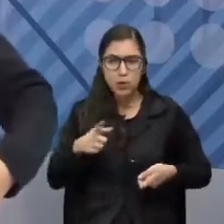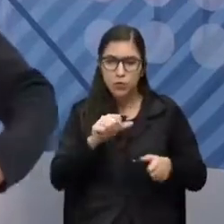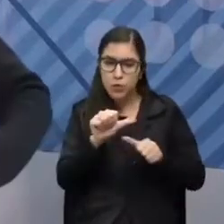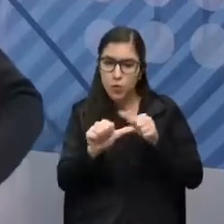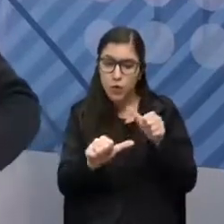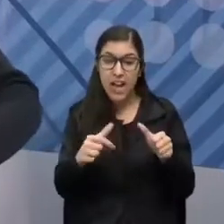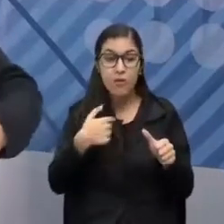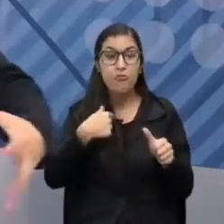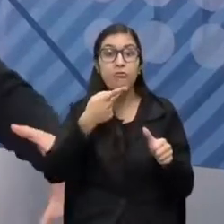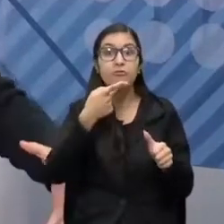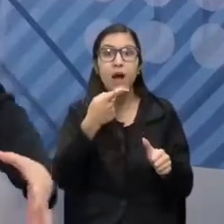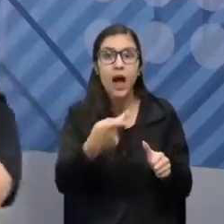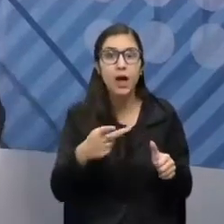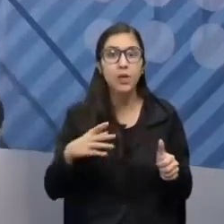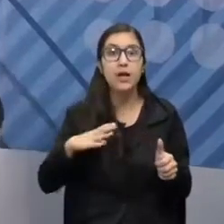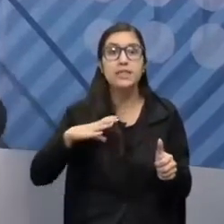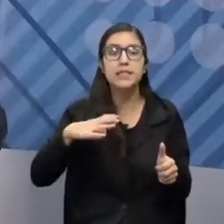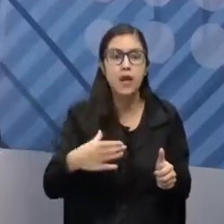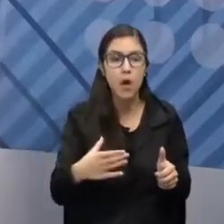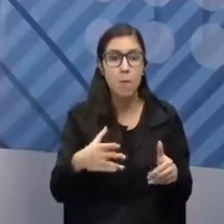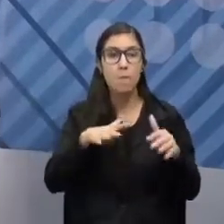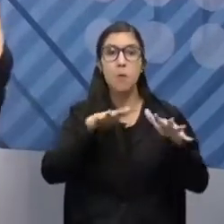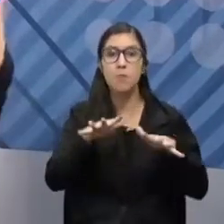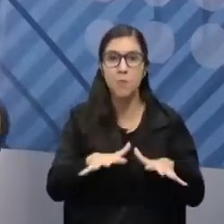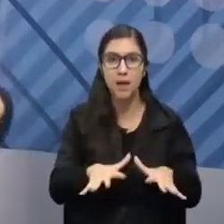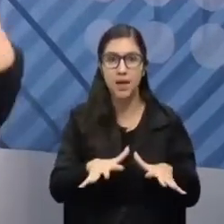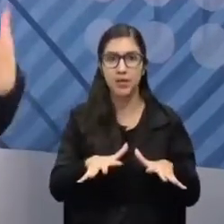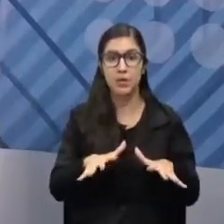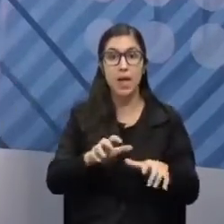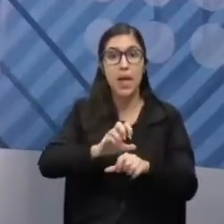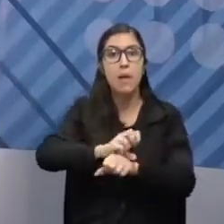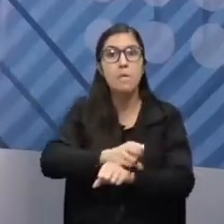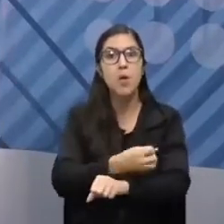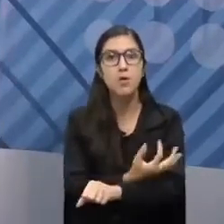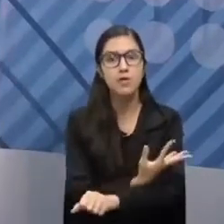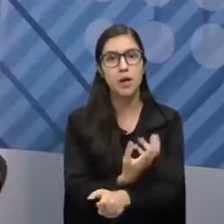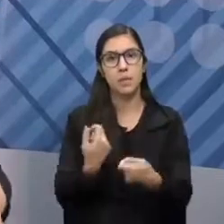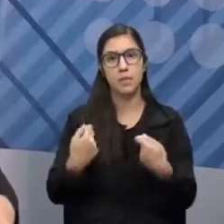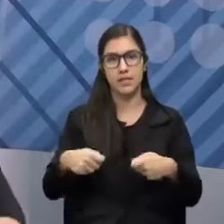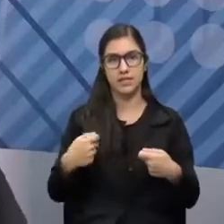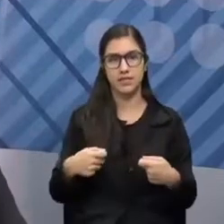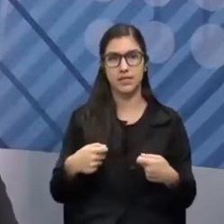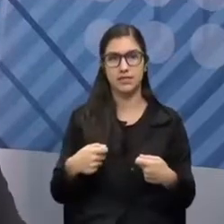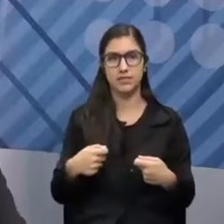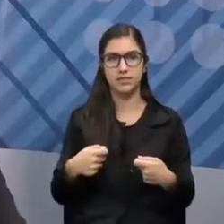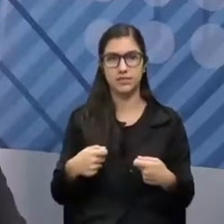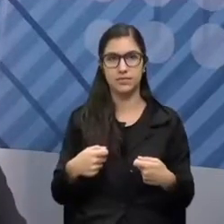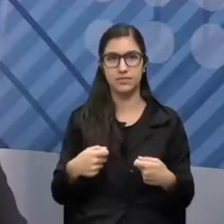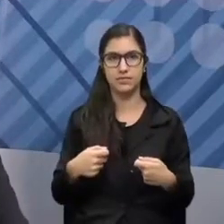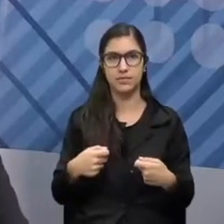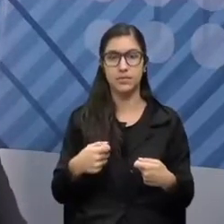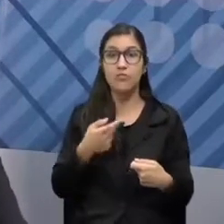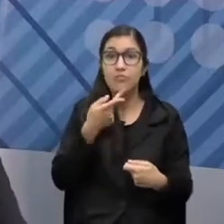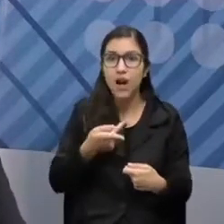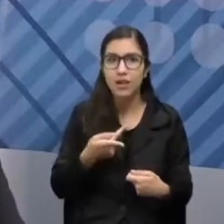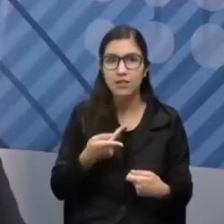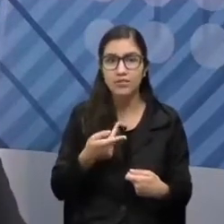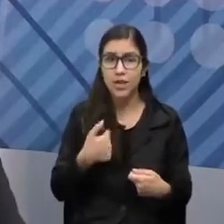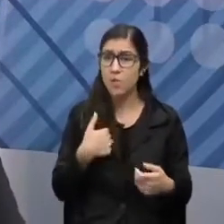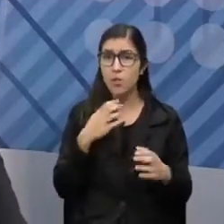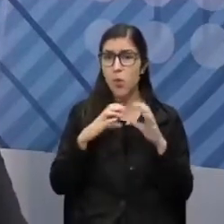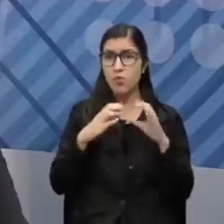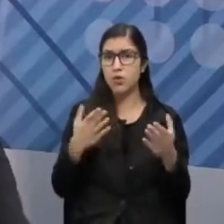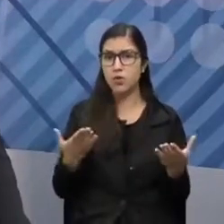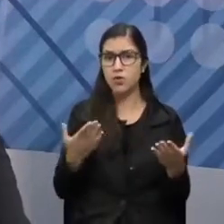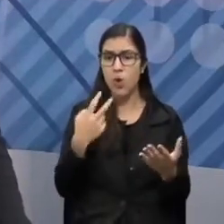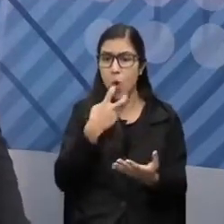eu falo, eu ponho ação, eu ponho movimento, eu ponho emoção na minha ação pela fala. Porque é assim que eu me comunico, pela